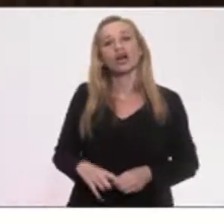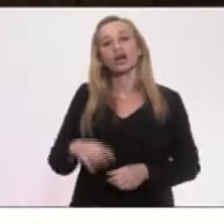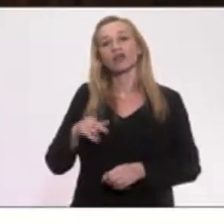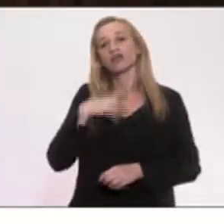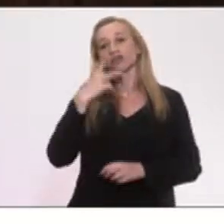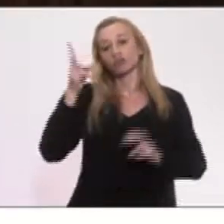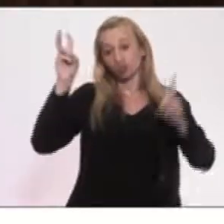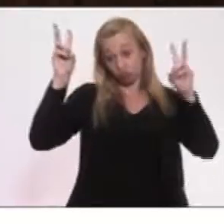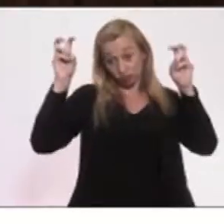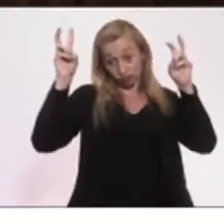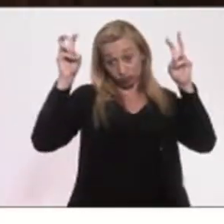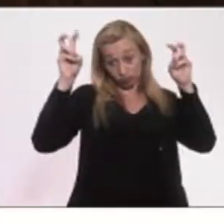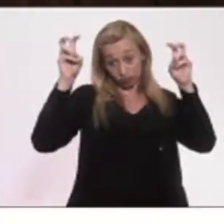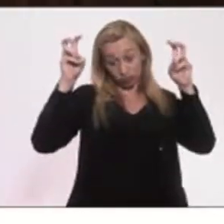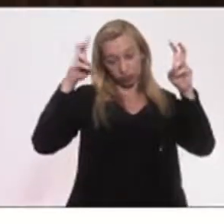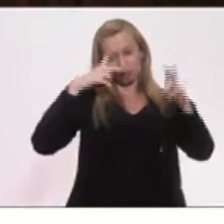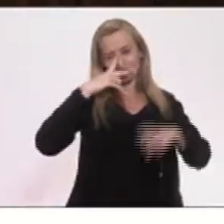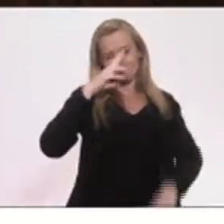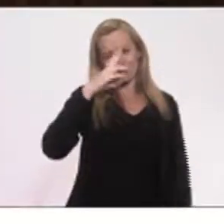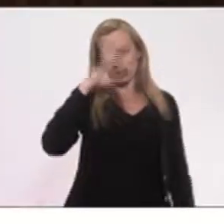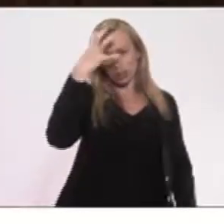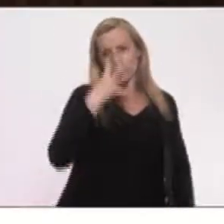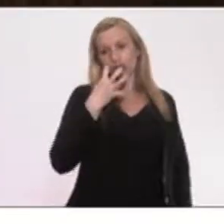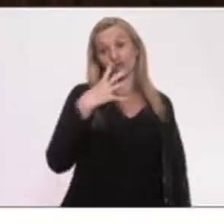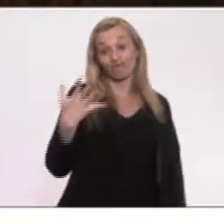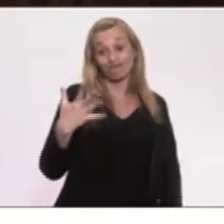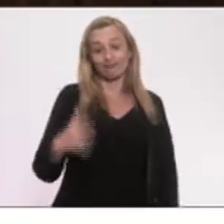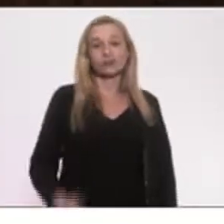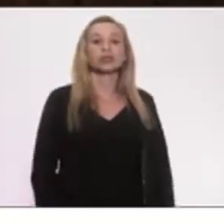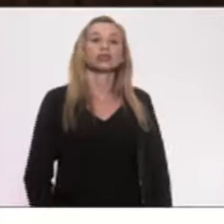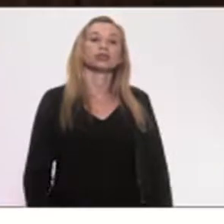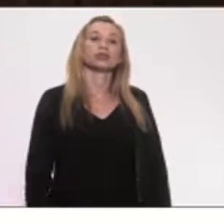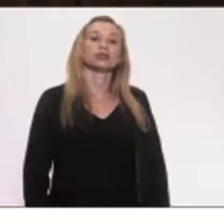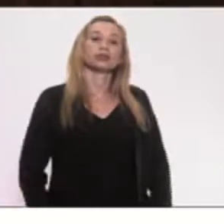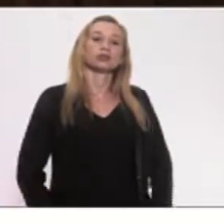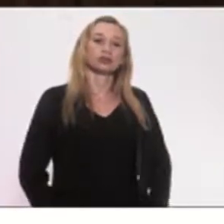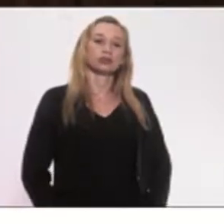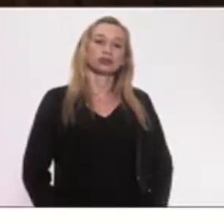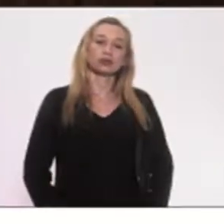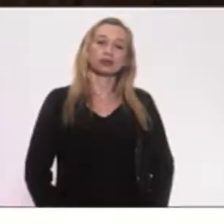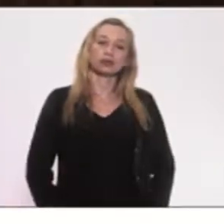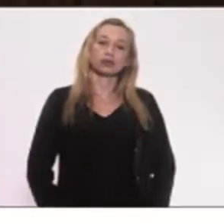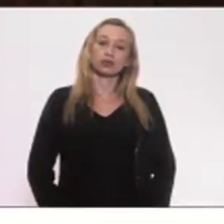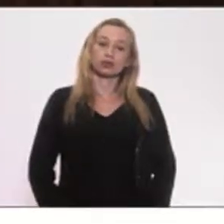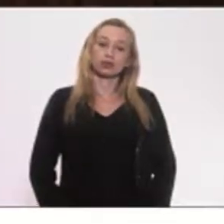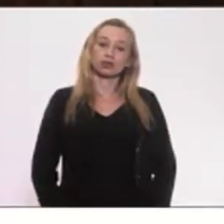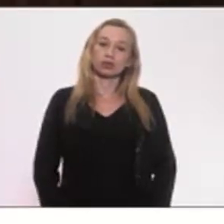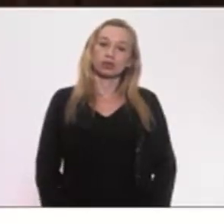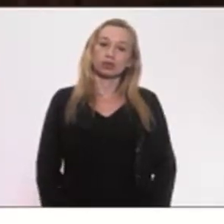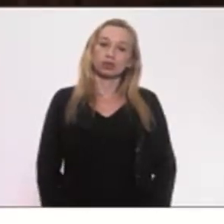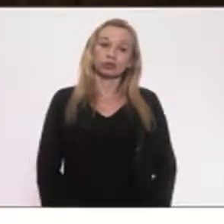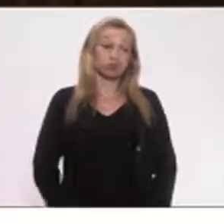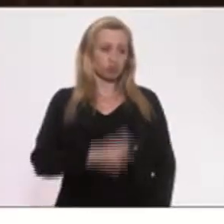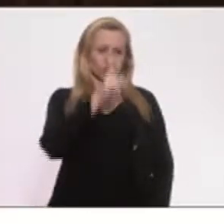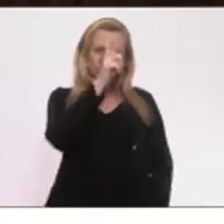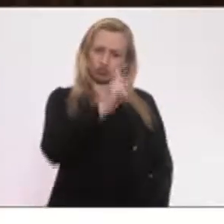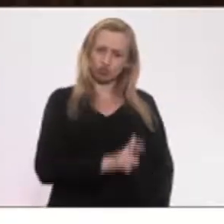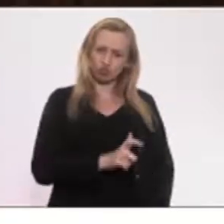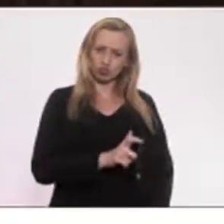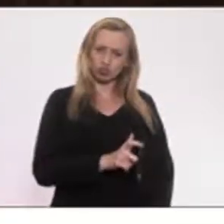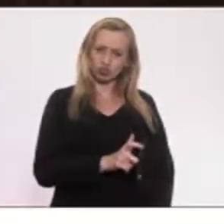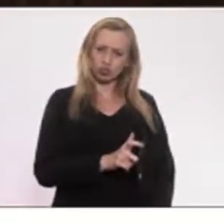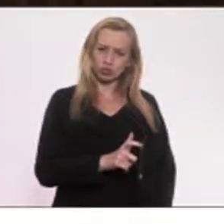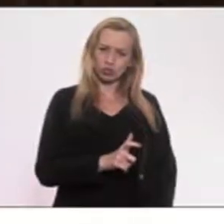abordar um tema que me parece grave em relação à conduta do governo